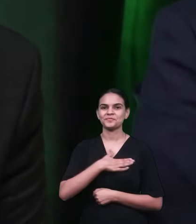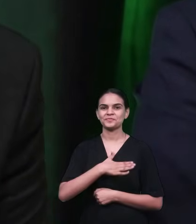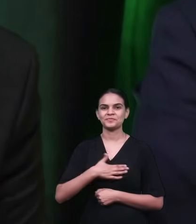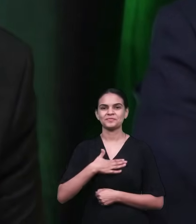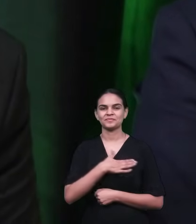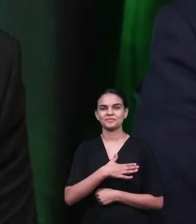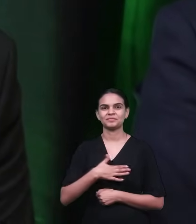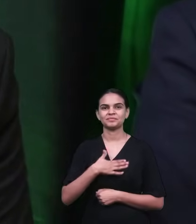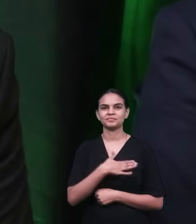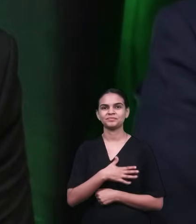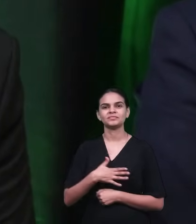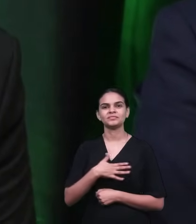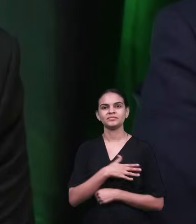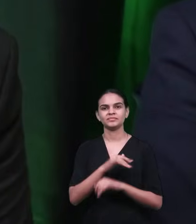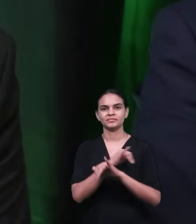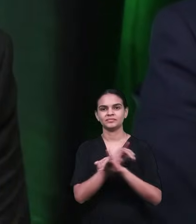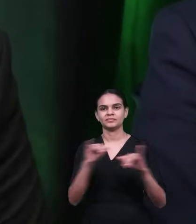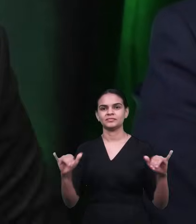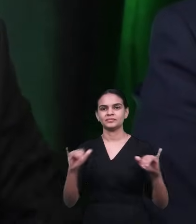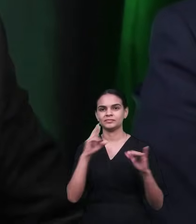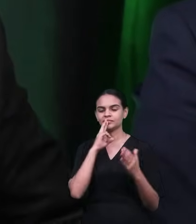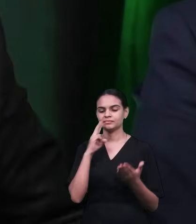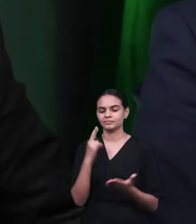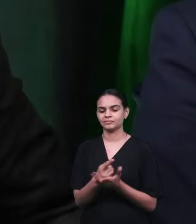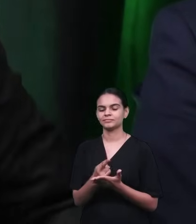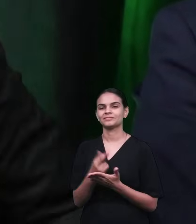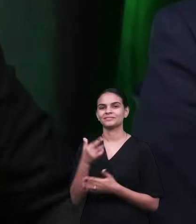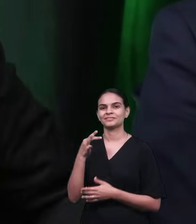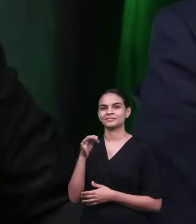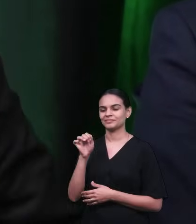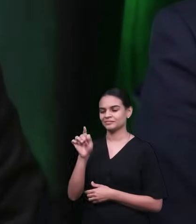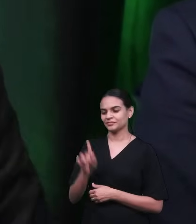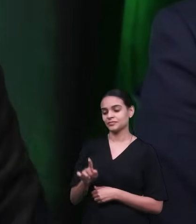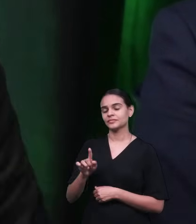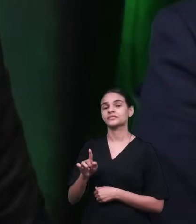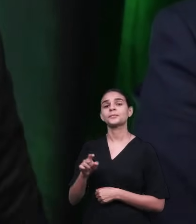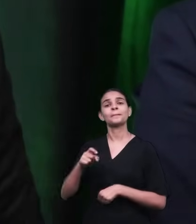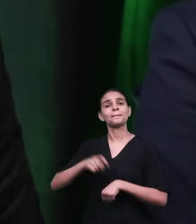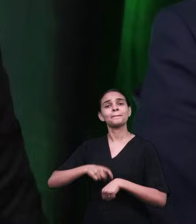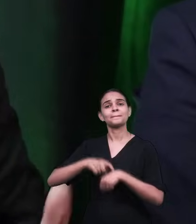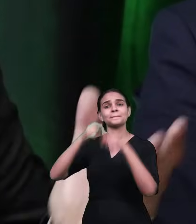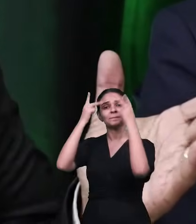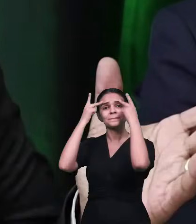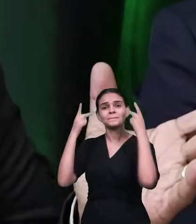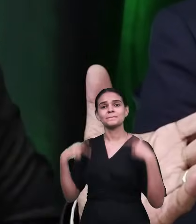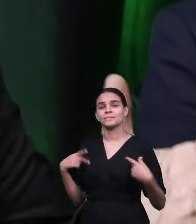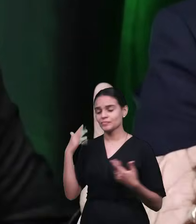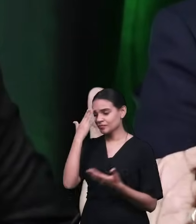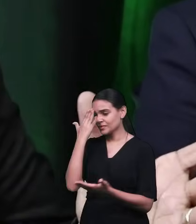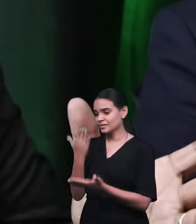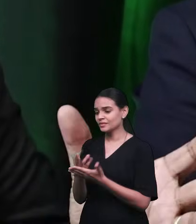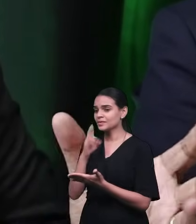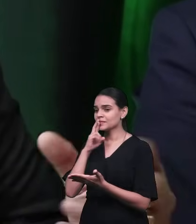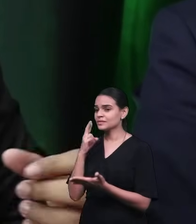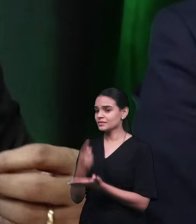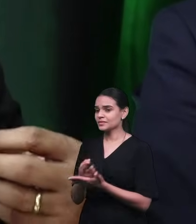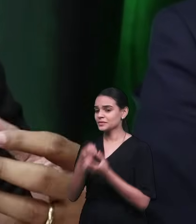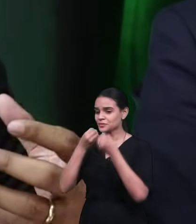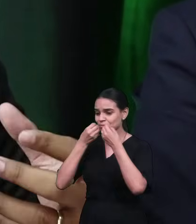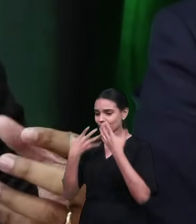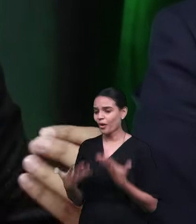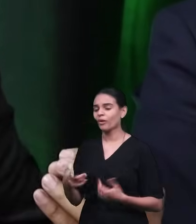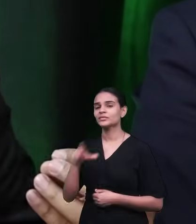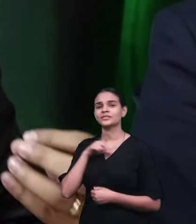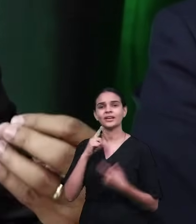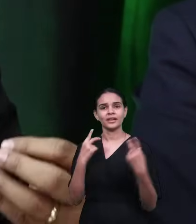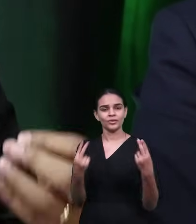sobre os frutos da fé, né? Porque a fé, quando o homem crê, ela gera frutos, como Abraão colheu frutos.